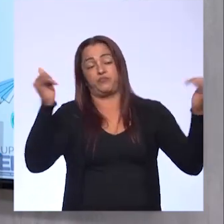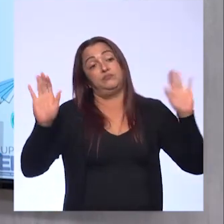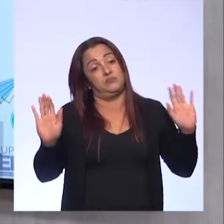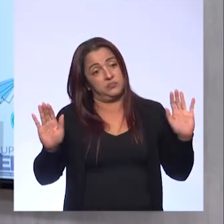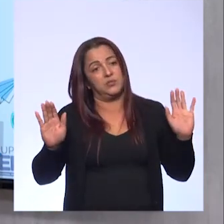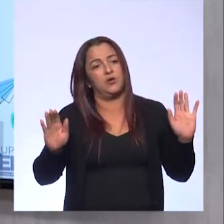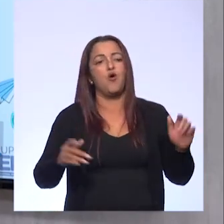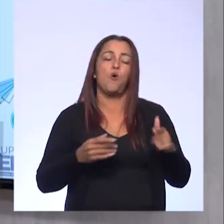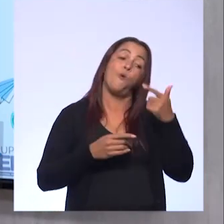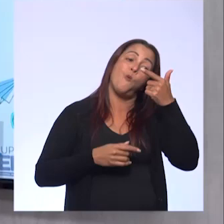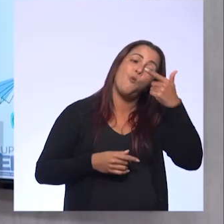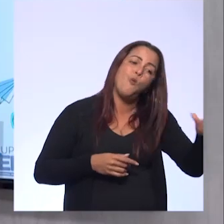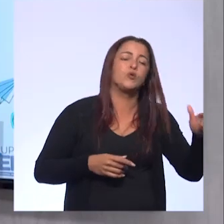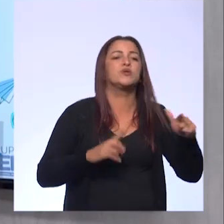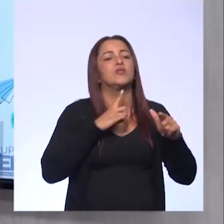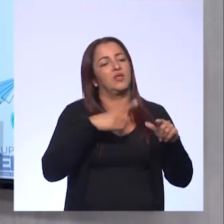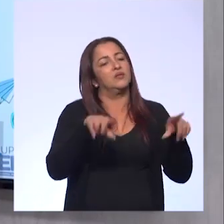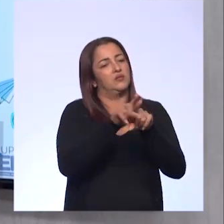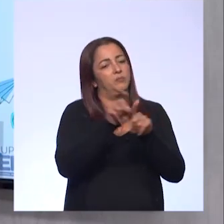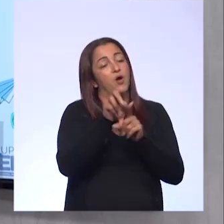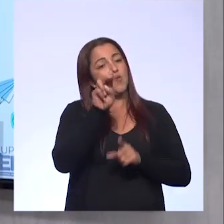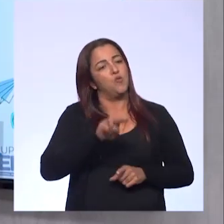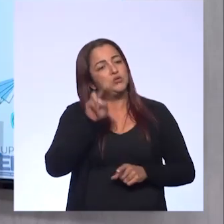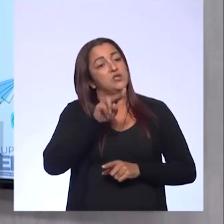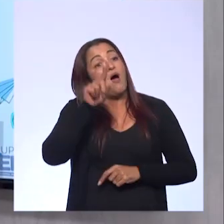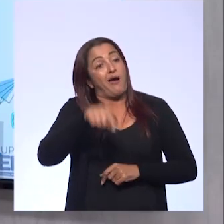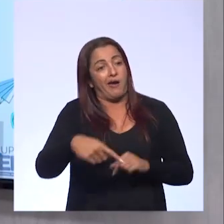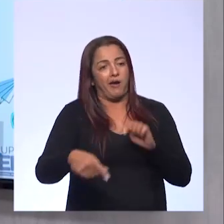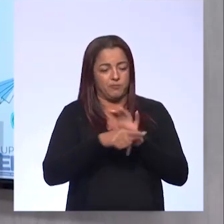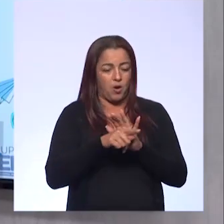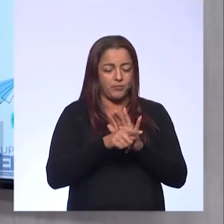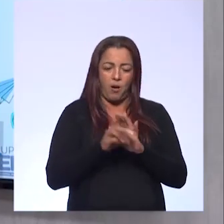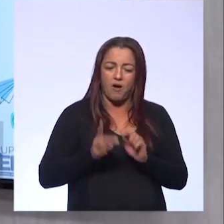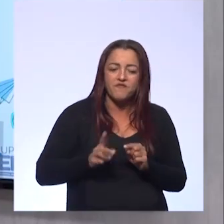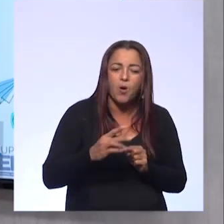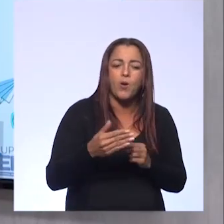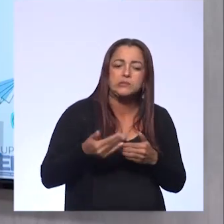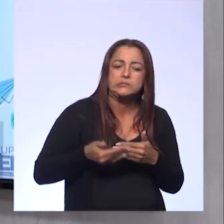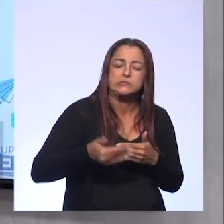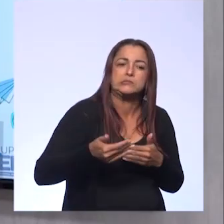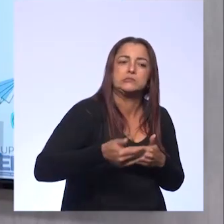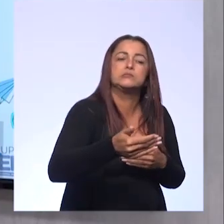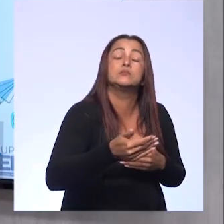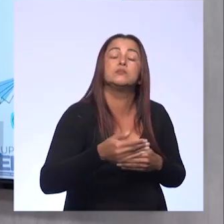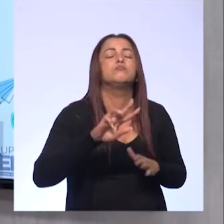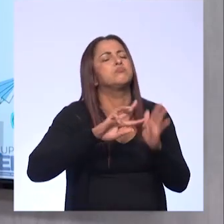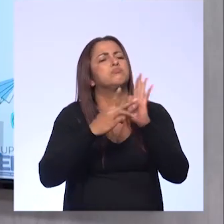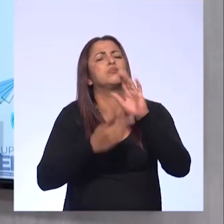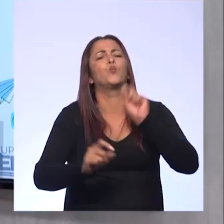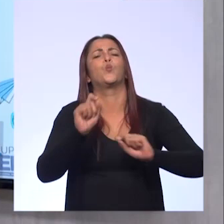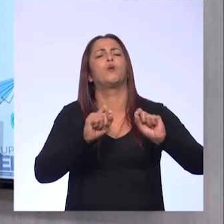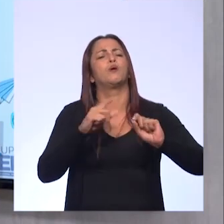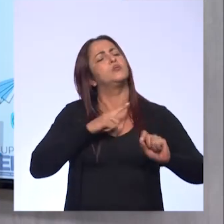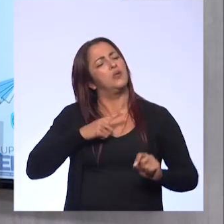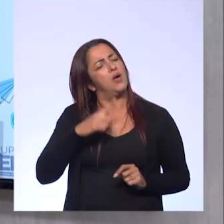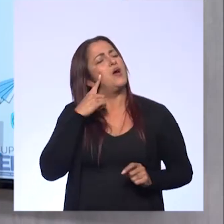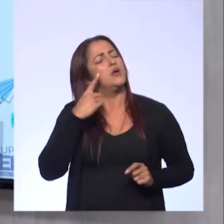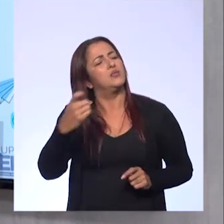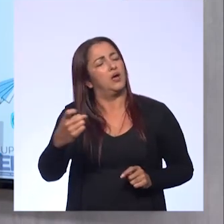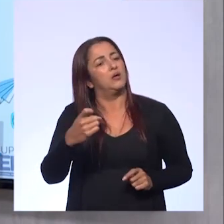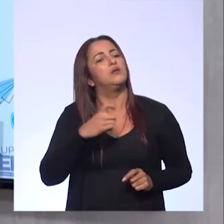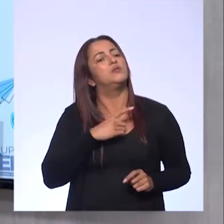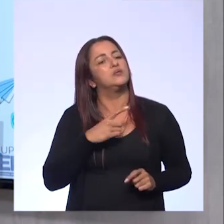outra propriedade que nós usamos muito agora vai ser a frequência vamos lá o que que seria a ideia